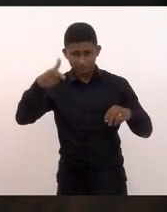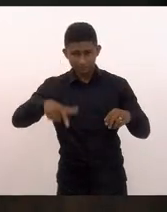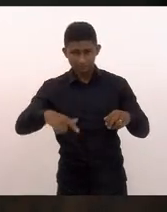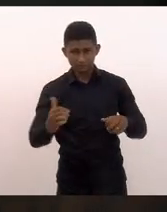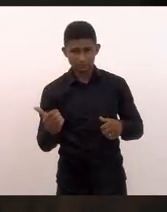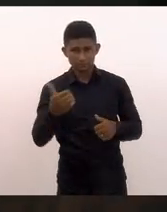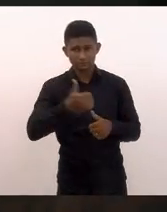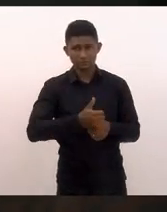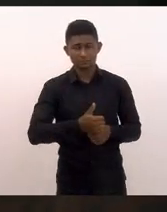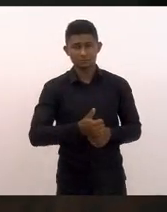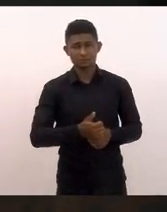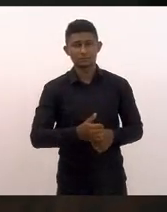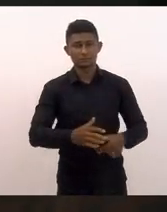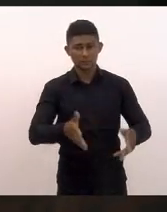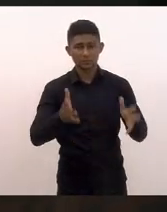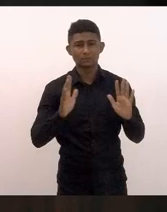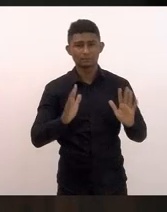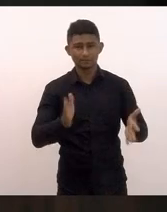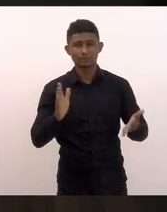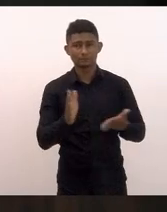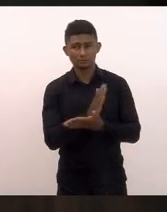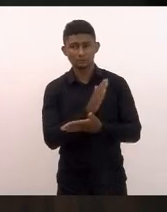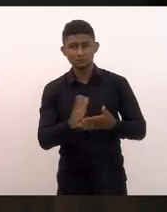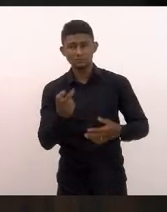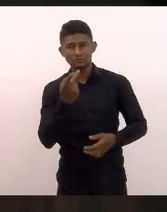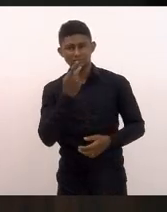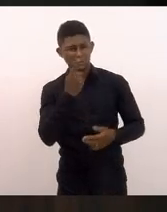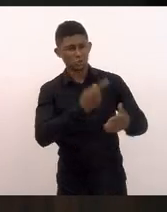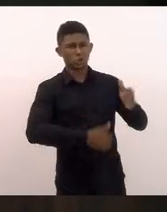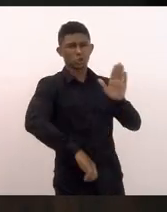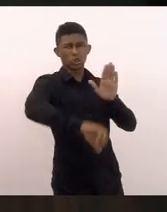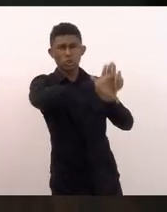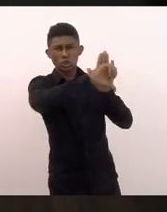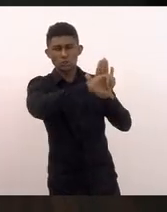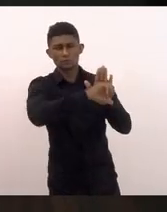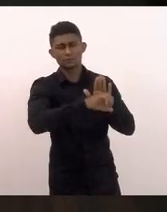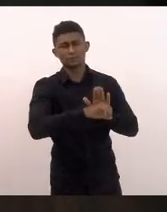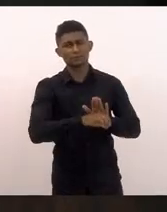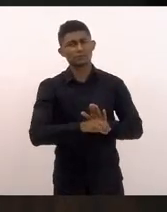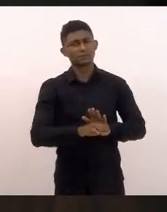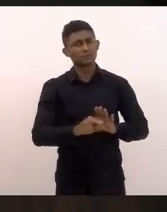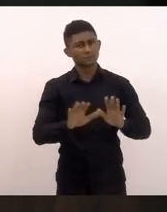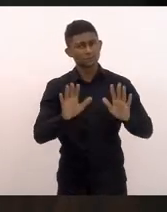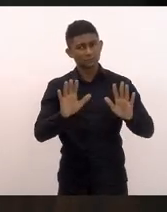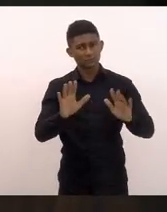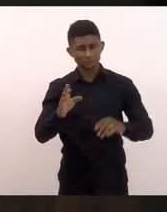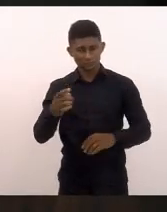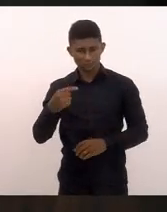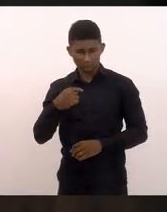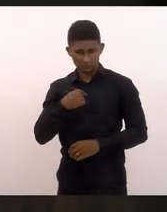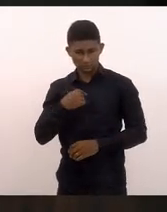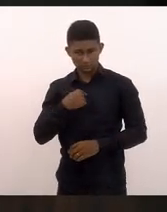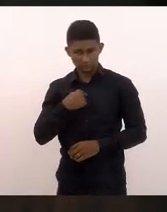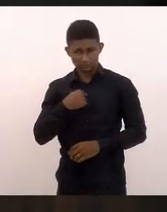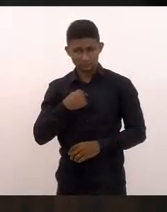já ouvi de parlamentares aqui que vai entrar contra crime de responsabilidade. Não terá da minha parte